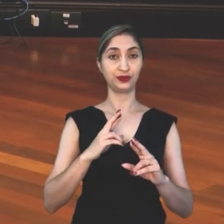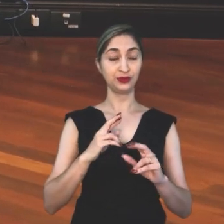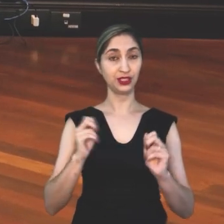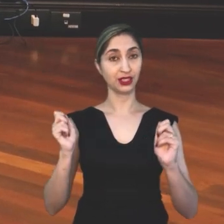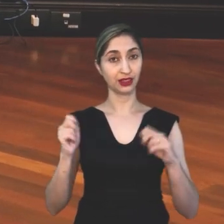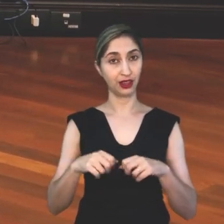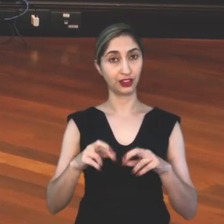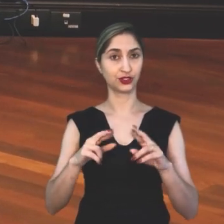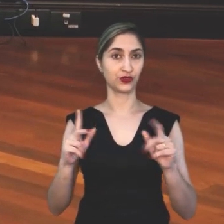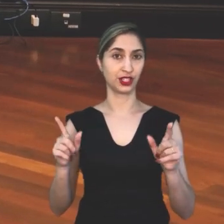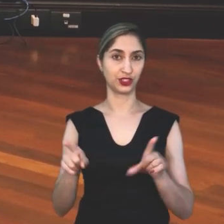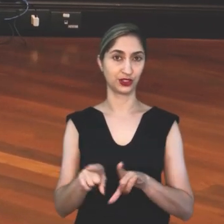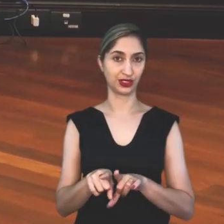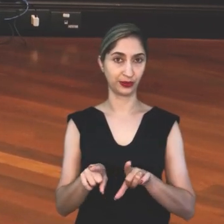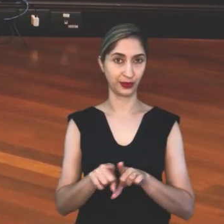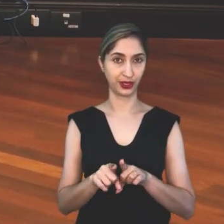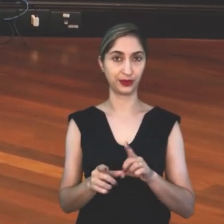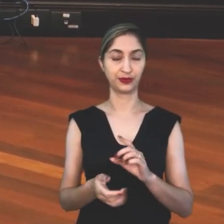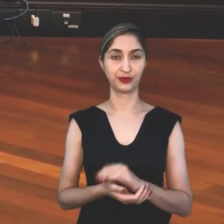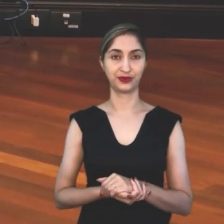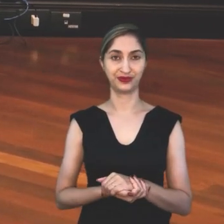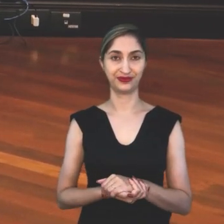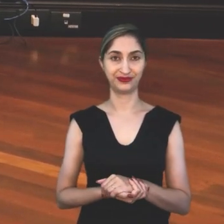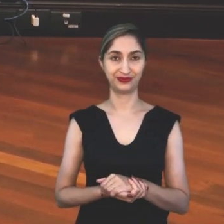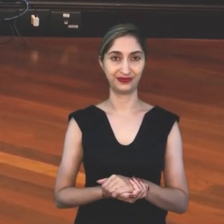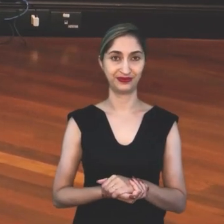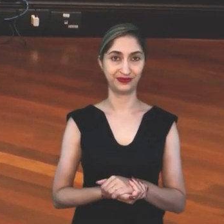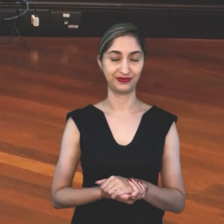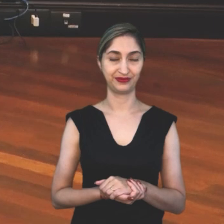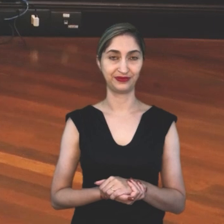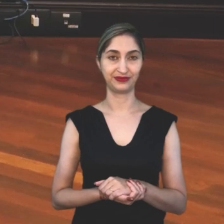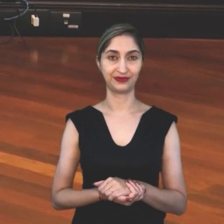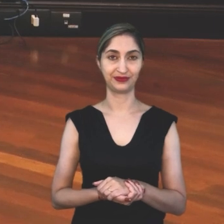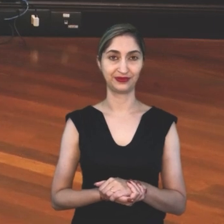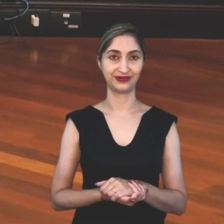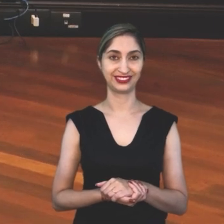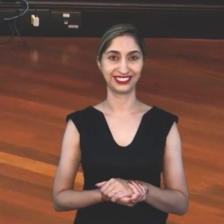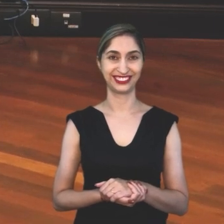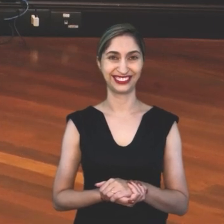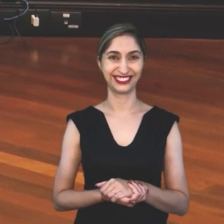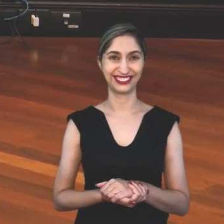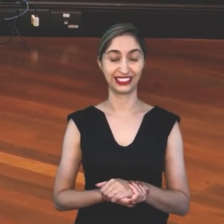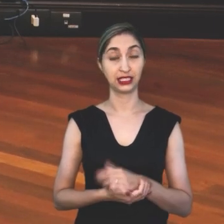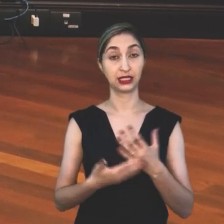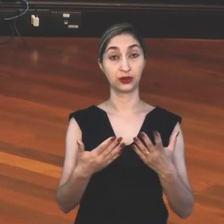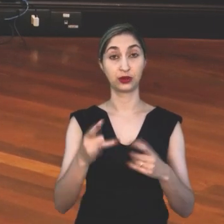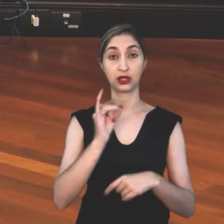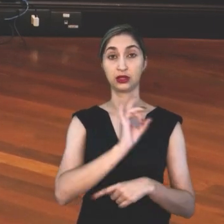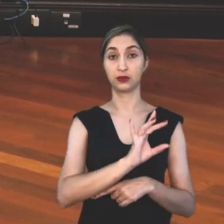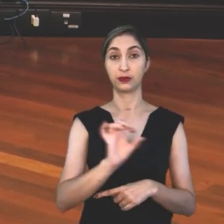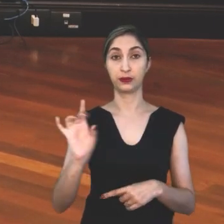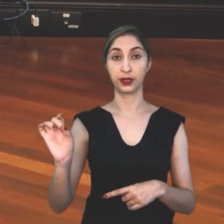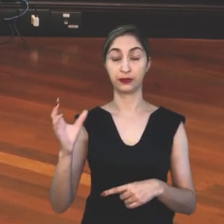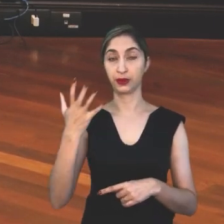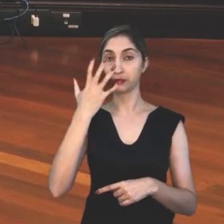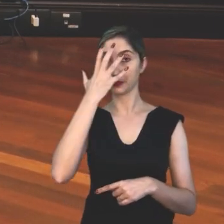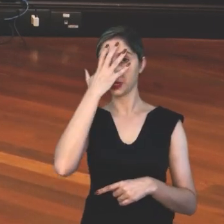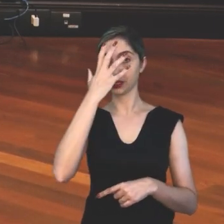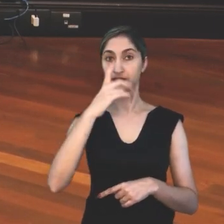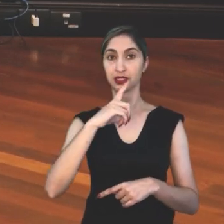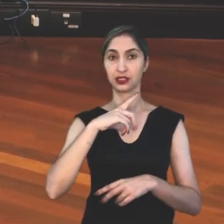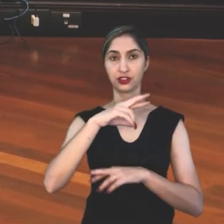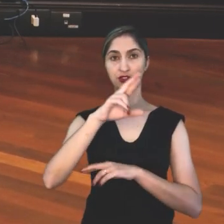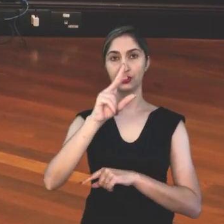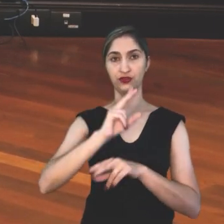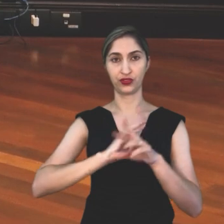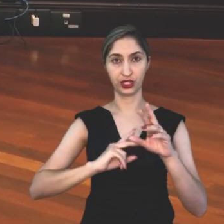com a gente, uma referência que a gente tem, mas que também é diferente. Mais ou menos nesse sentido. E é muito legal, gente, porque cada